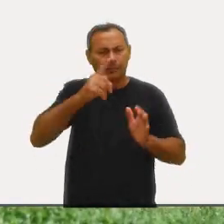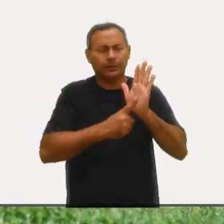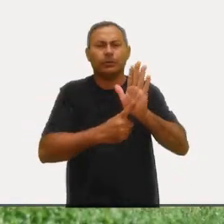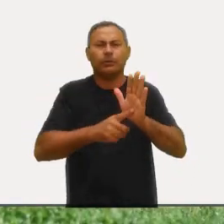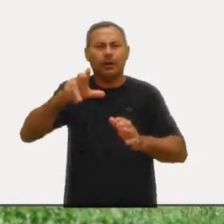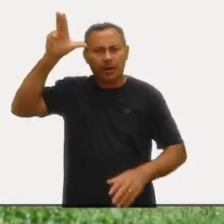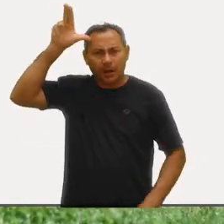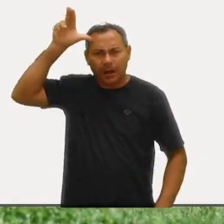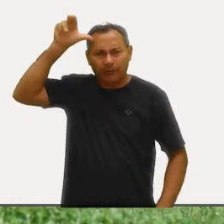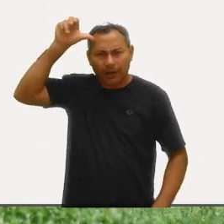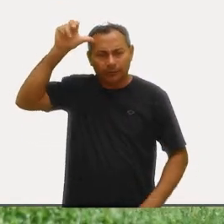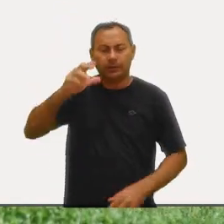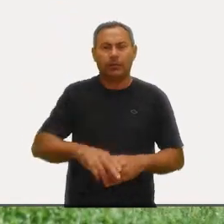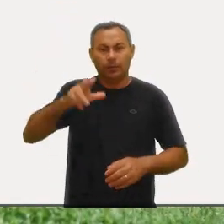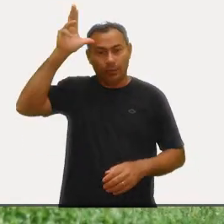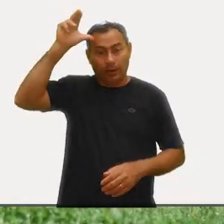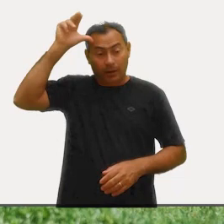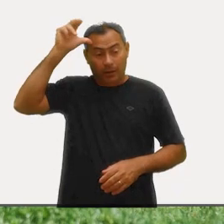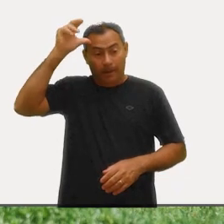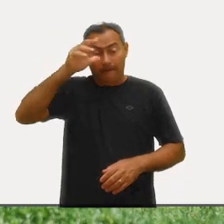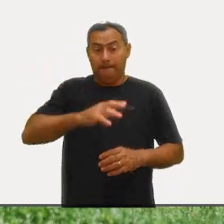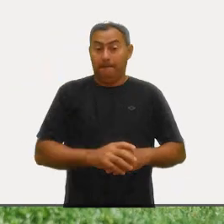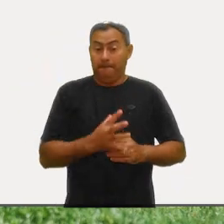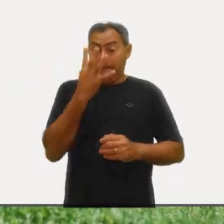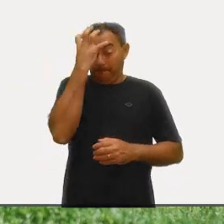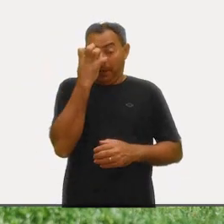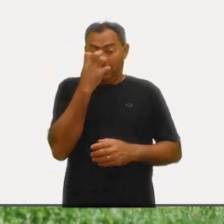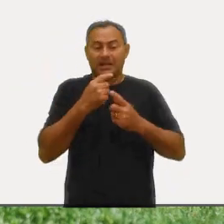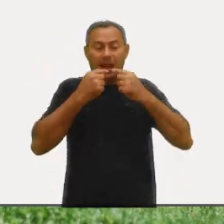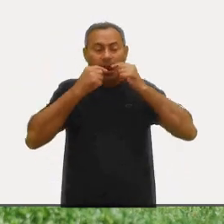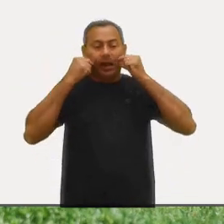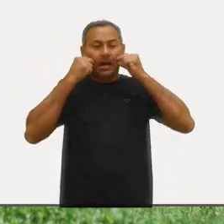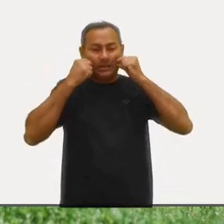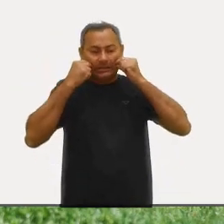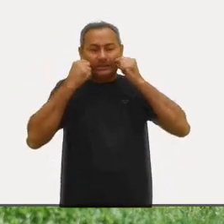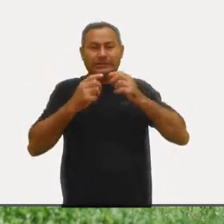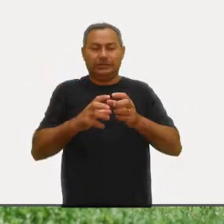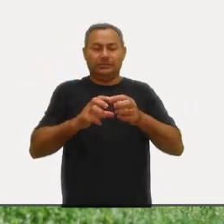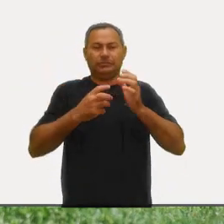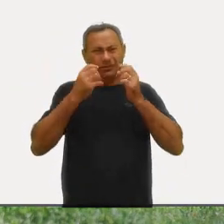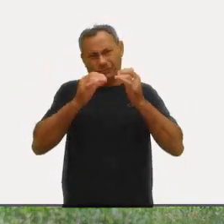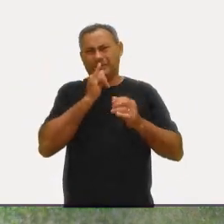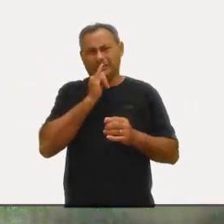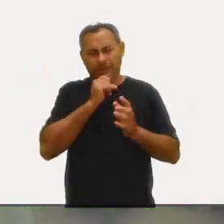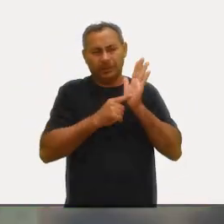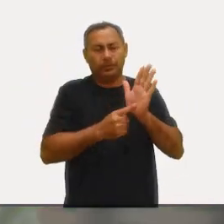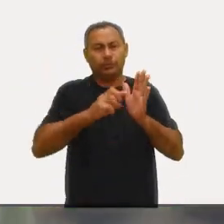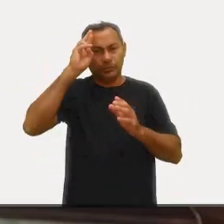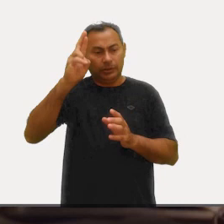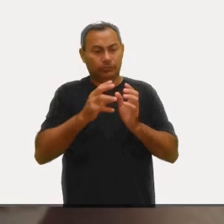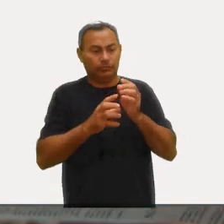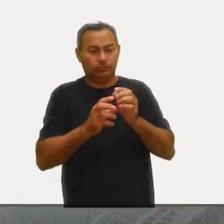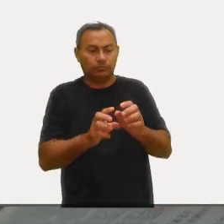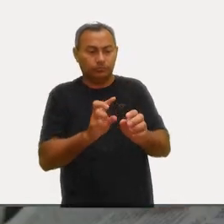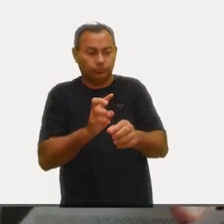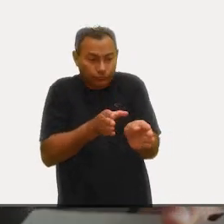da ilustração do cavalo? Uma vez que o cavalo bravo morde ou aceita o freio em sua boca, e de maneira figurada, uma vez que o Senhor